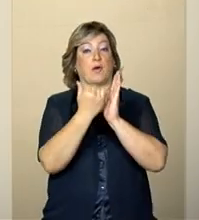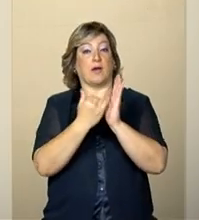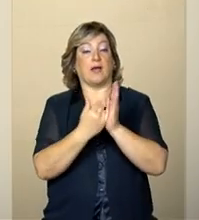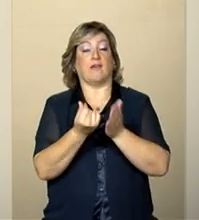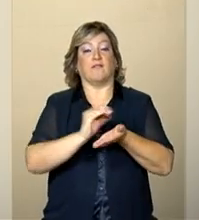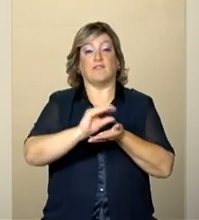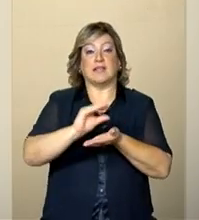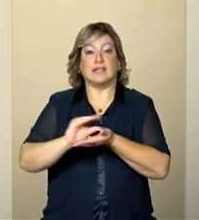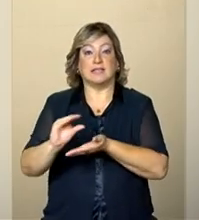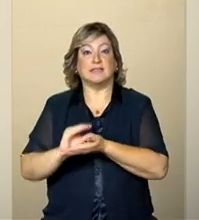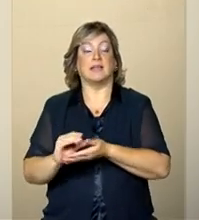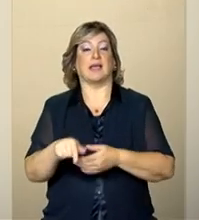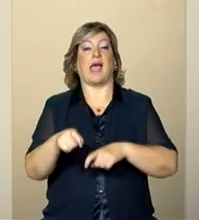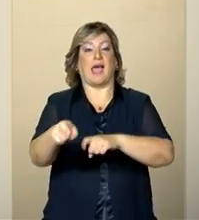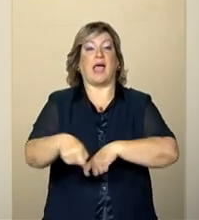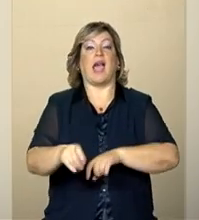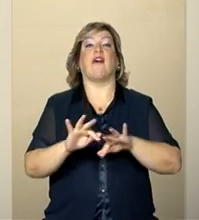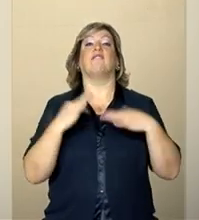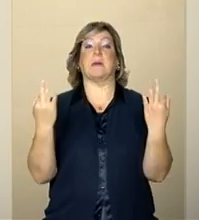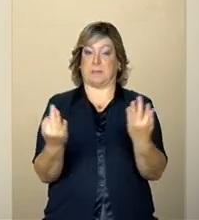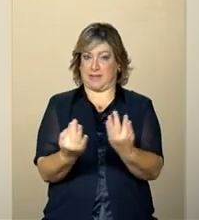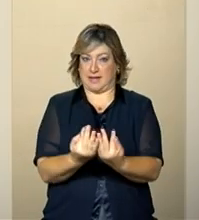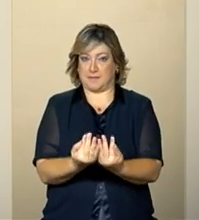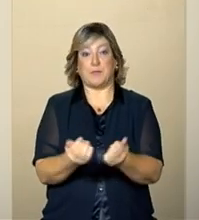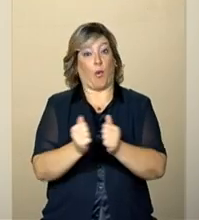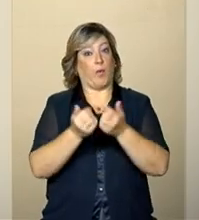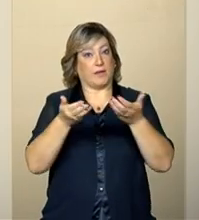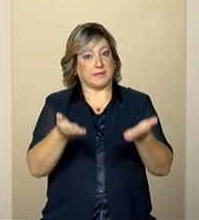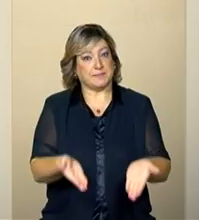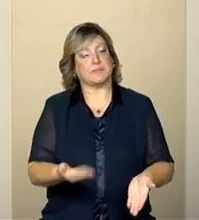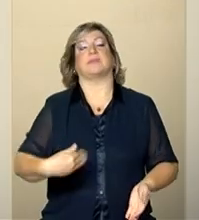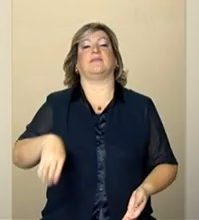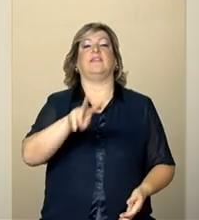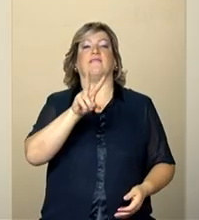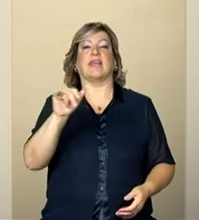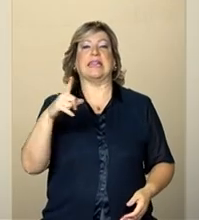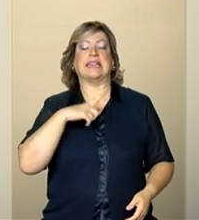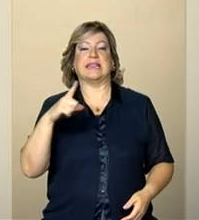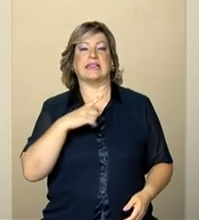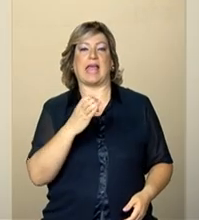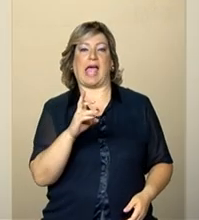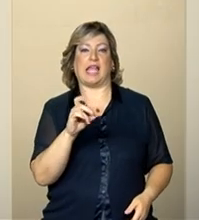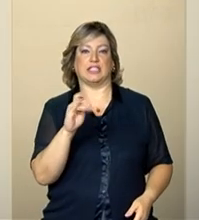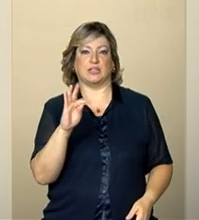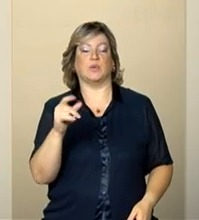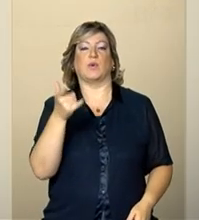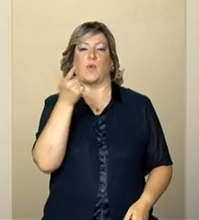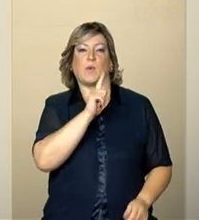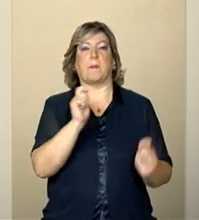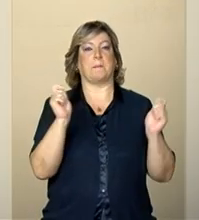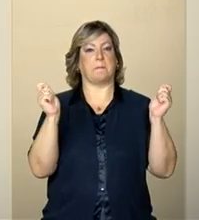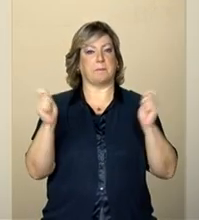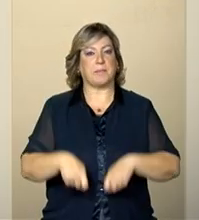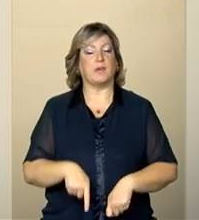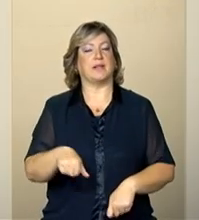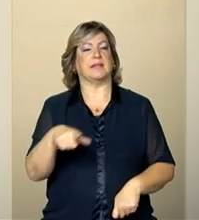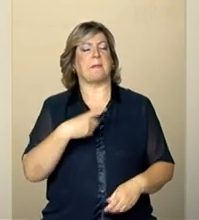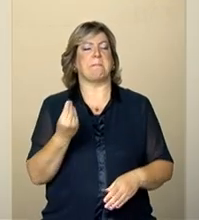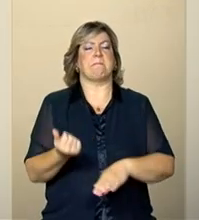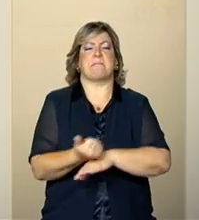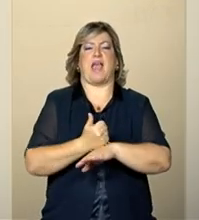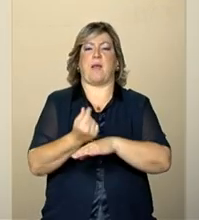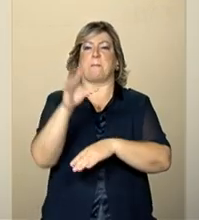financiamento da Agricultura Familiar com isso vão ter acesso a crédito em condições muito